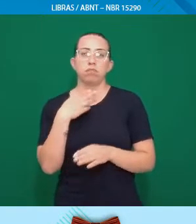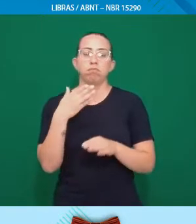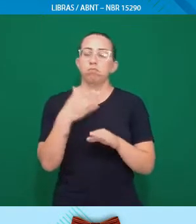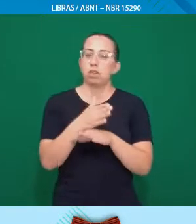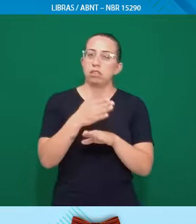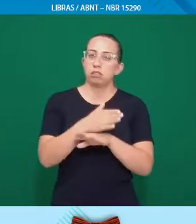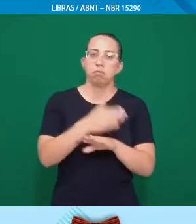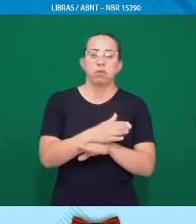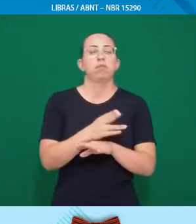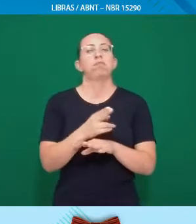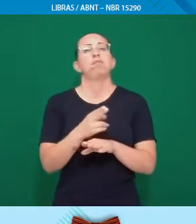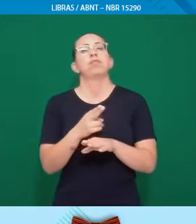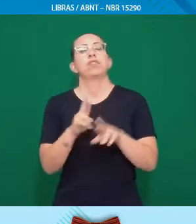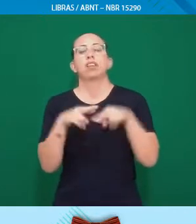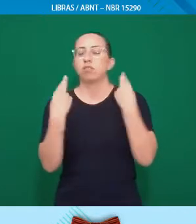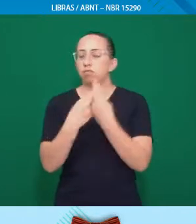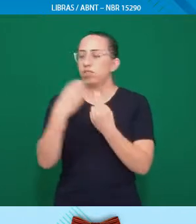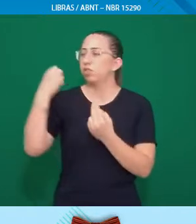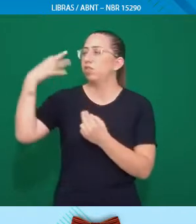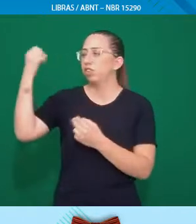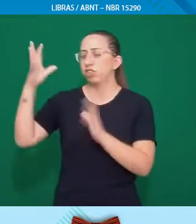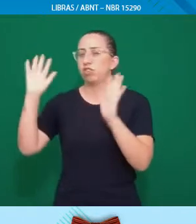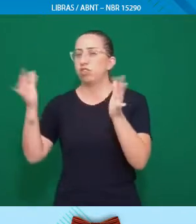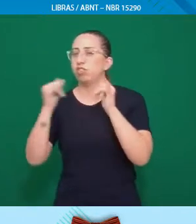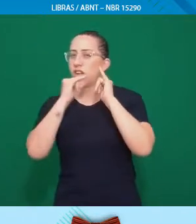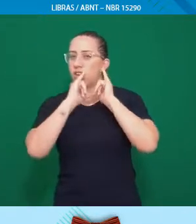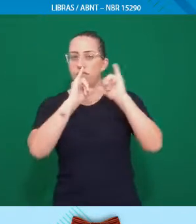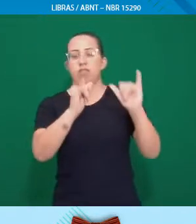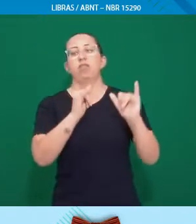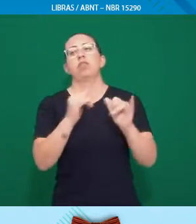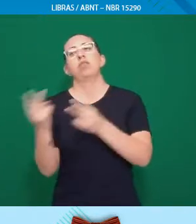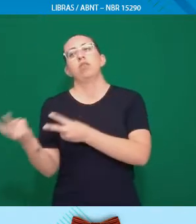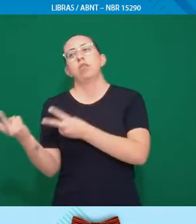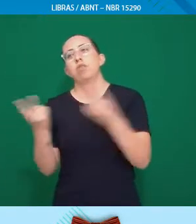mochila para assumir a mesa com